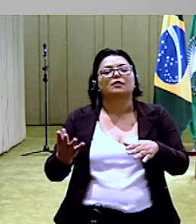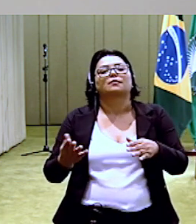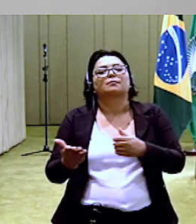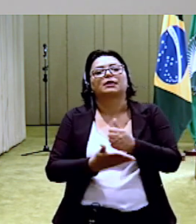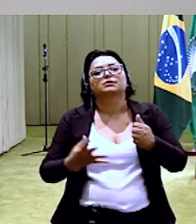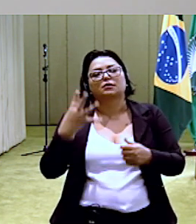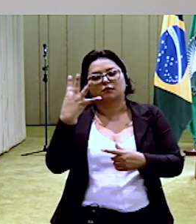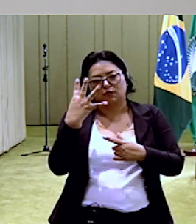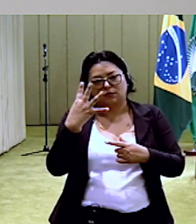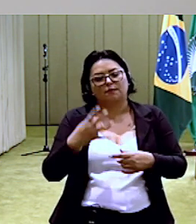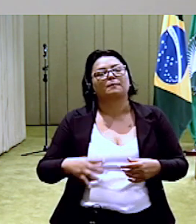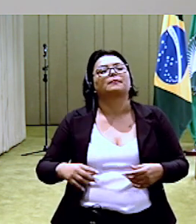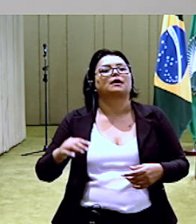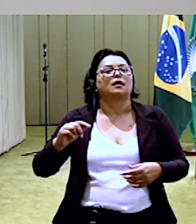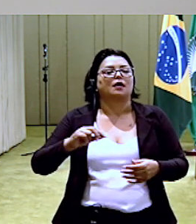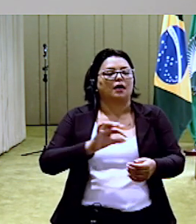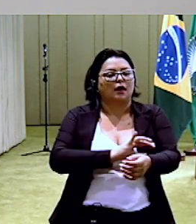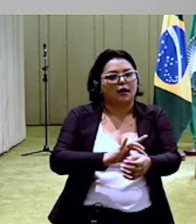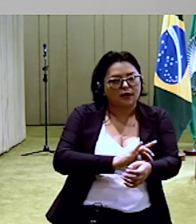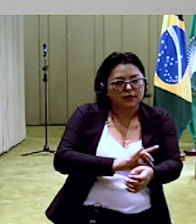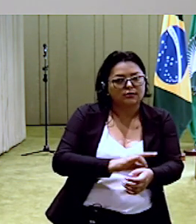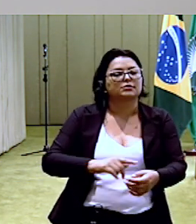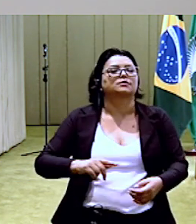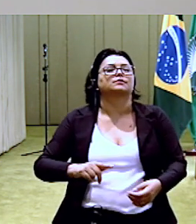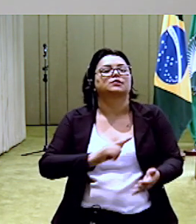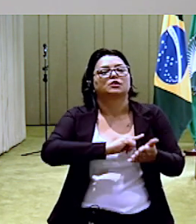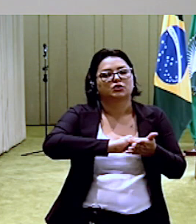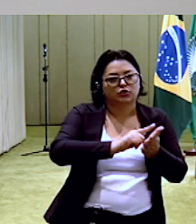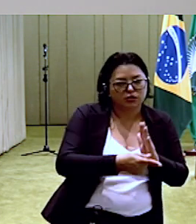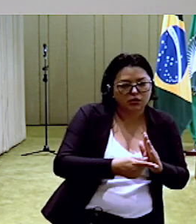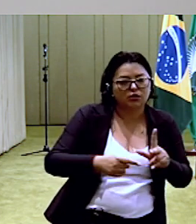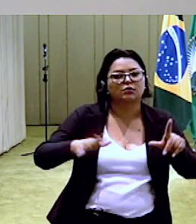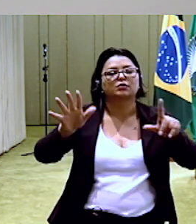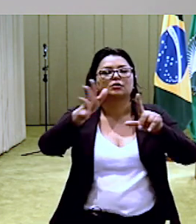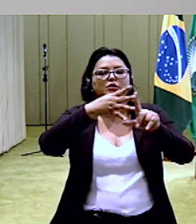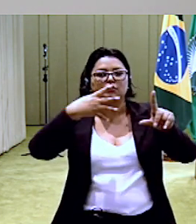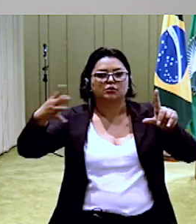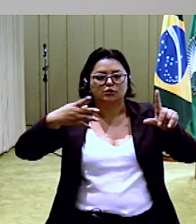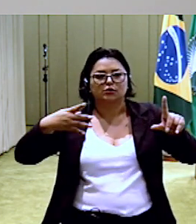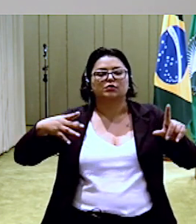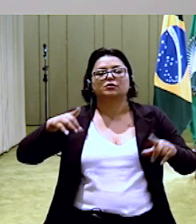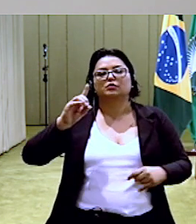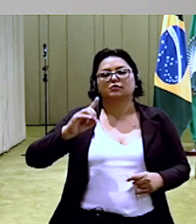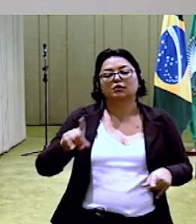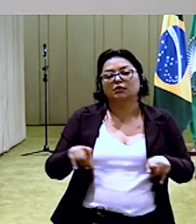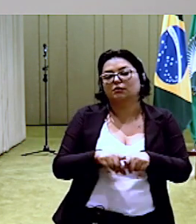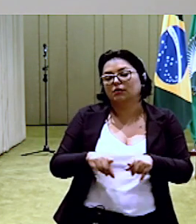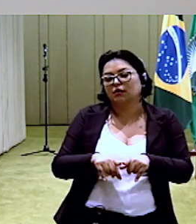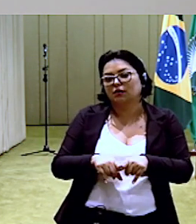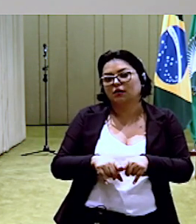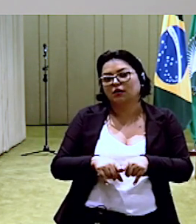etnia, gênero, e a gente quer estender também para PCDs e LGBTQIA+, para a comunidade.